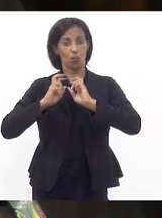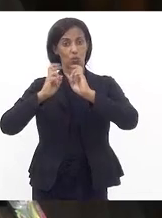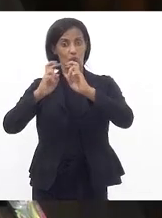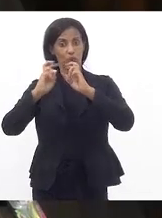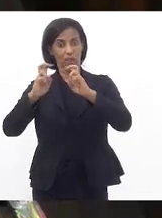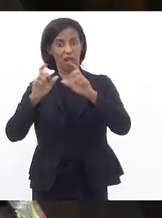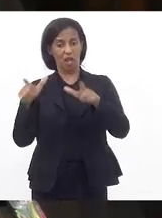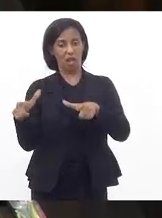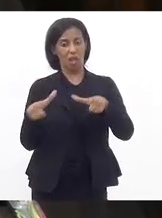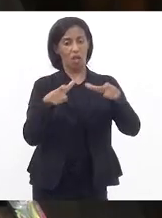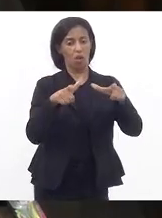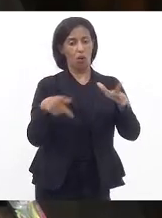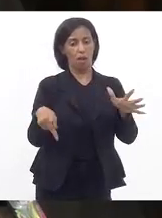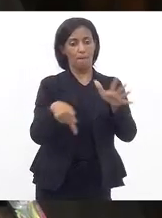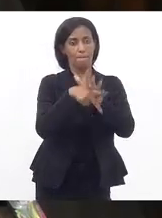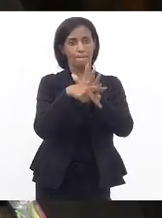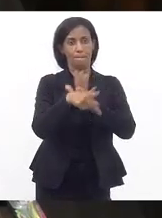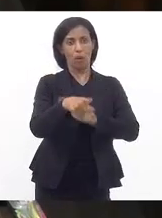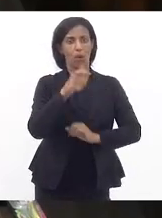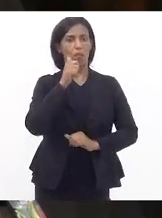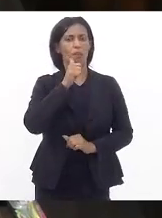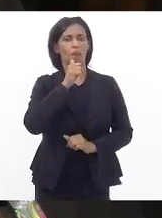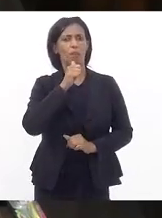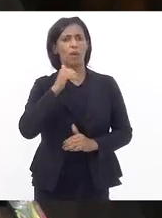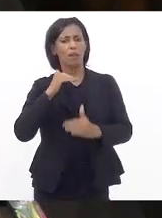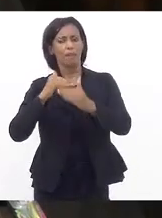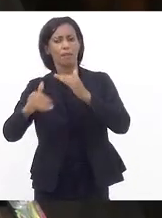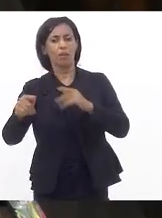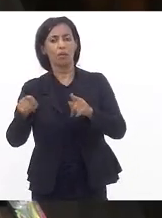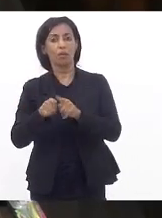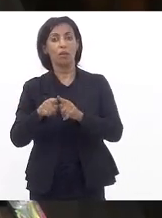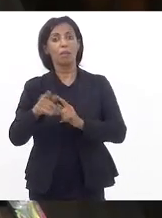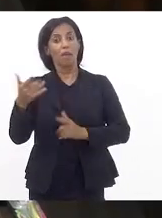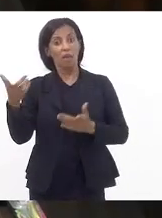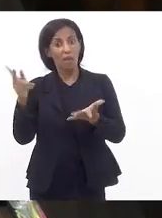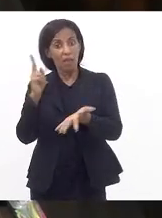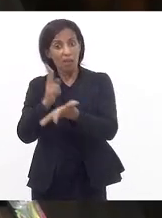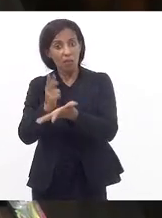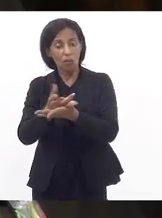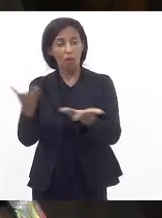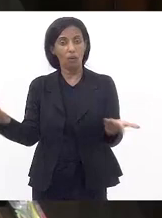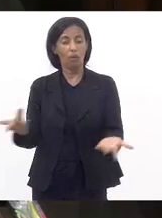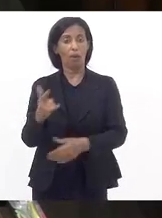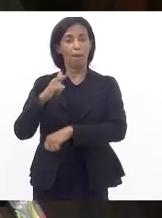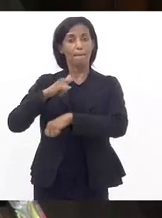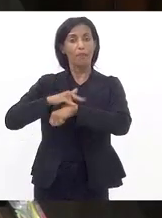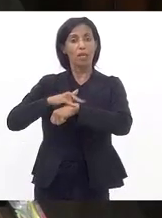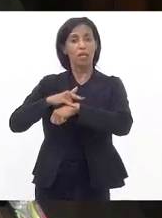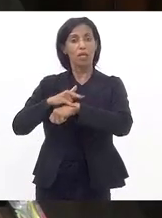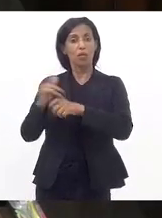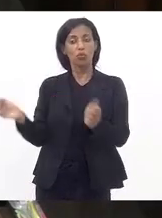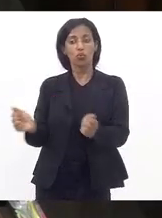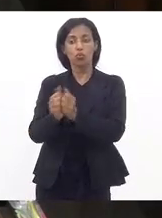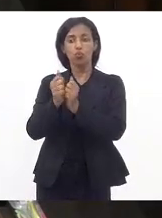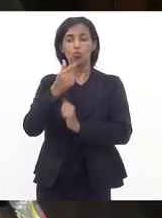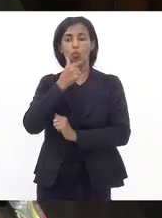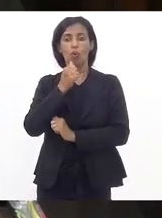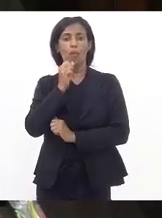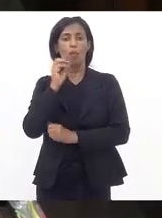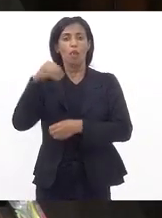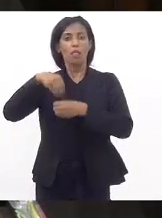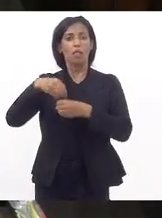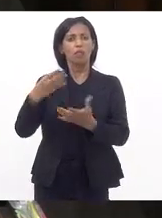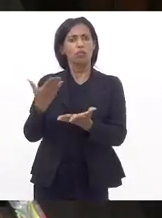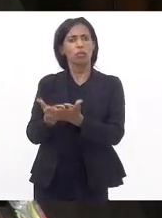mulheres nos trens e metrôs são os mesmos que querem aprovar o banheiro de sexo nos comércios nas escolas